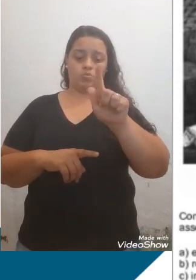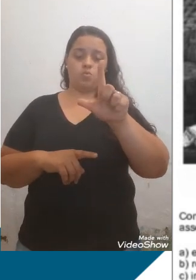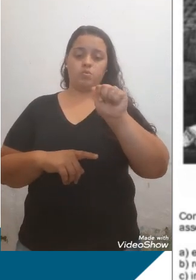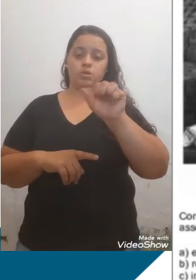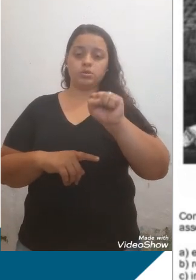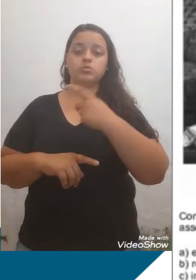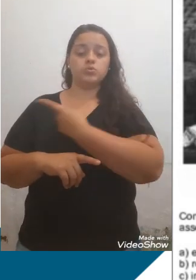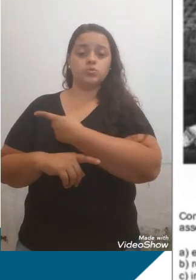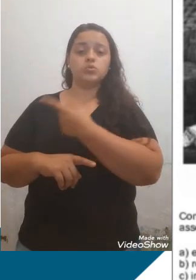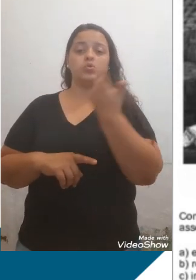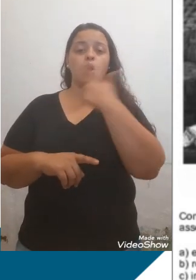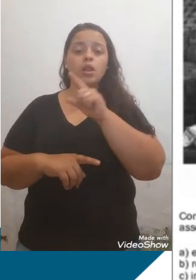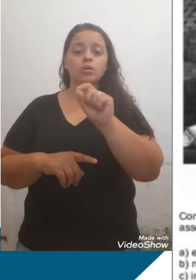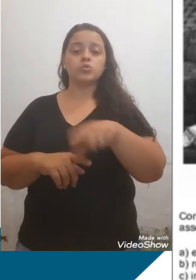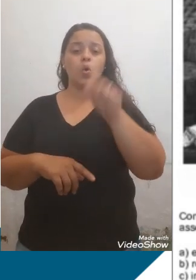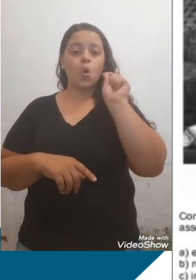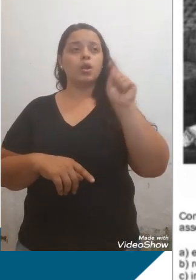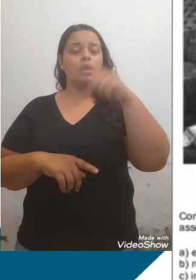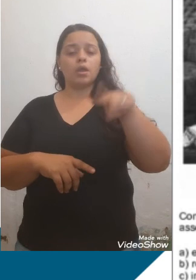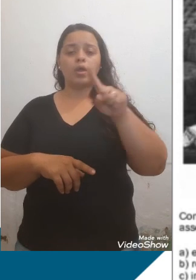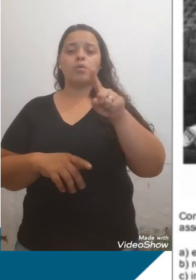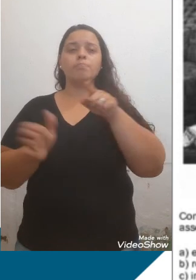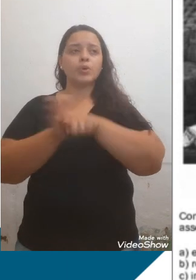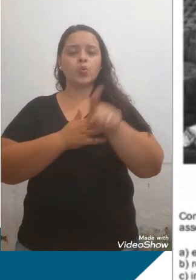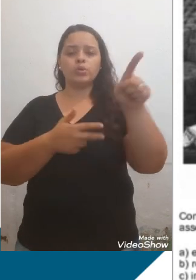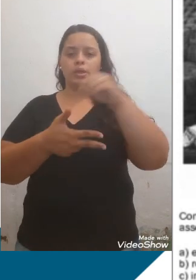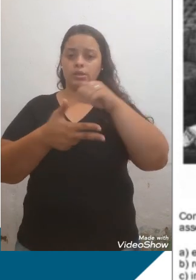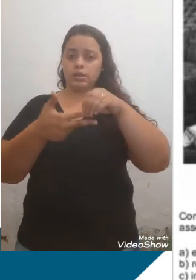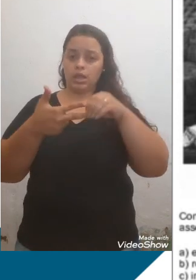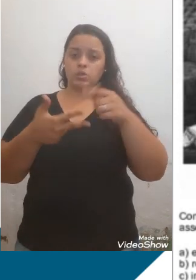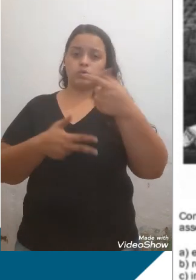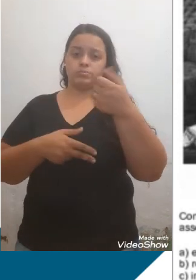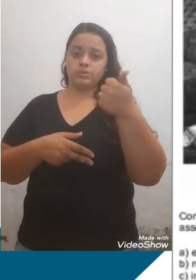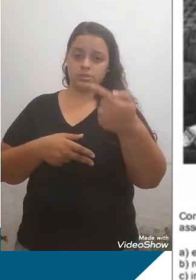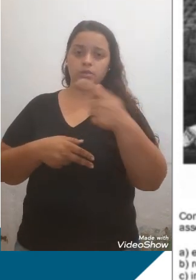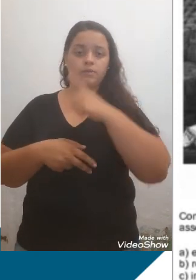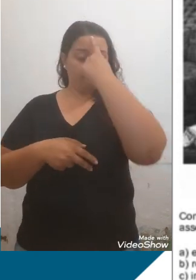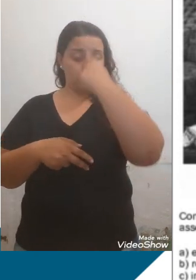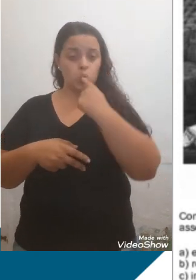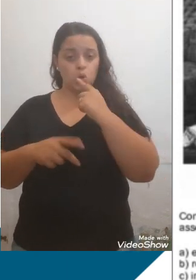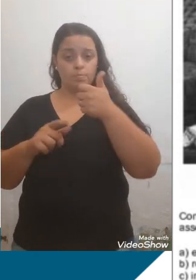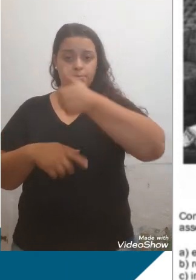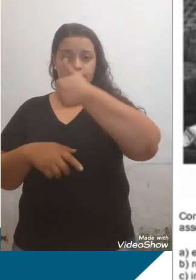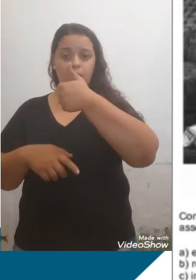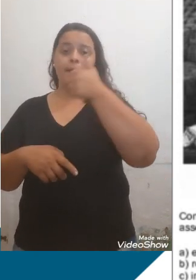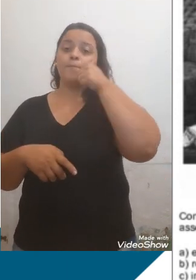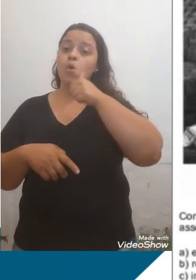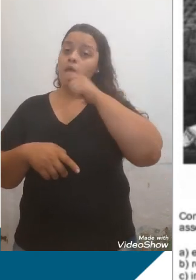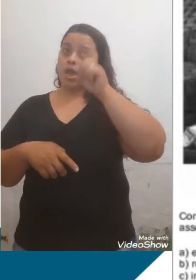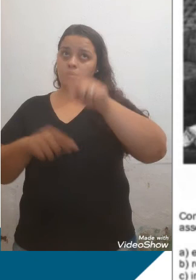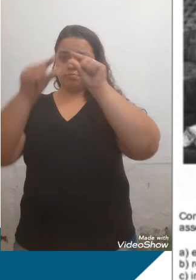2017, onde nós temos duas figuras, A figura 1 de uma mulher